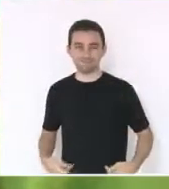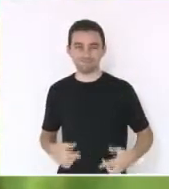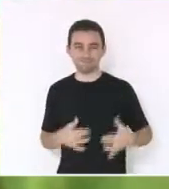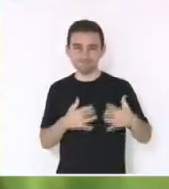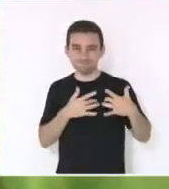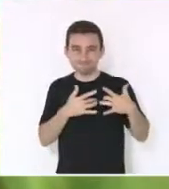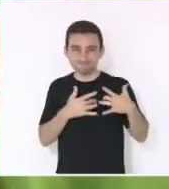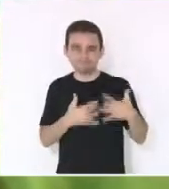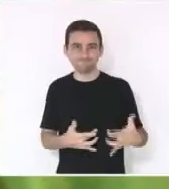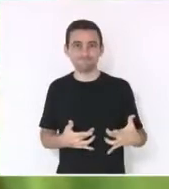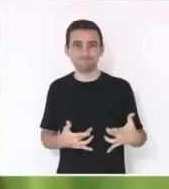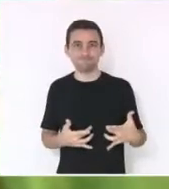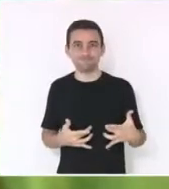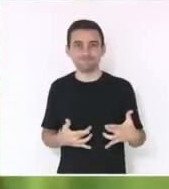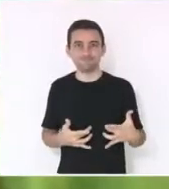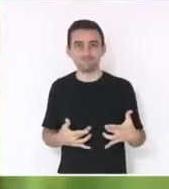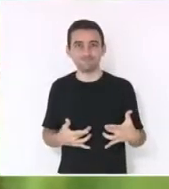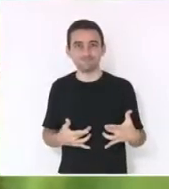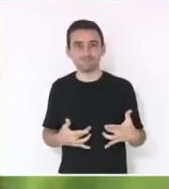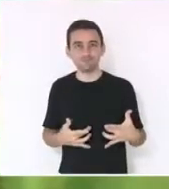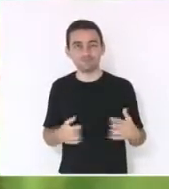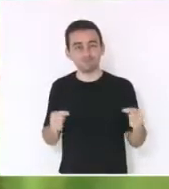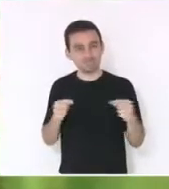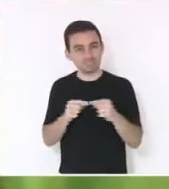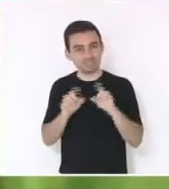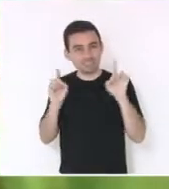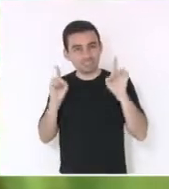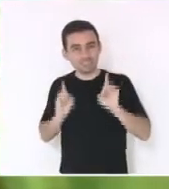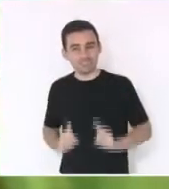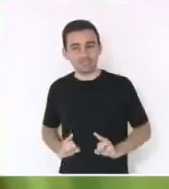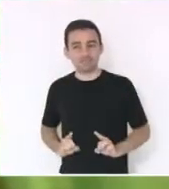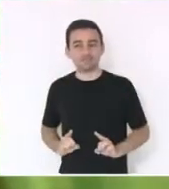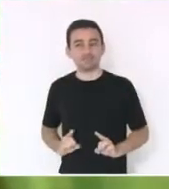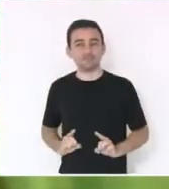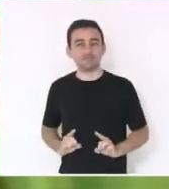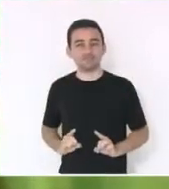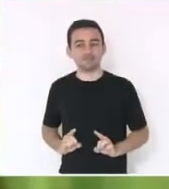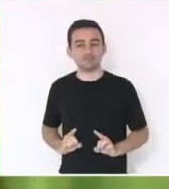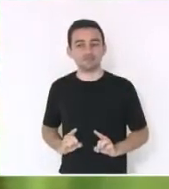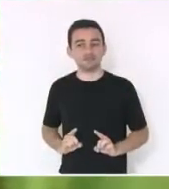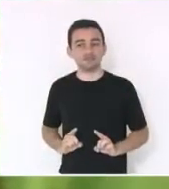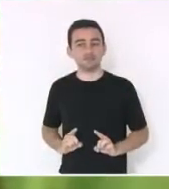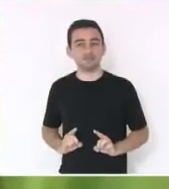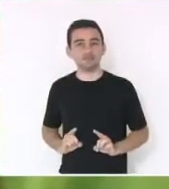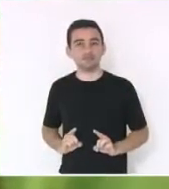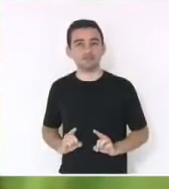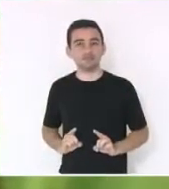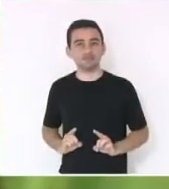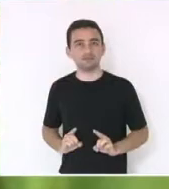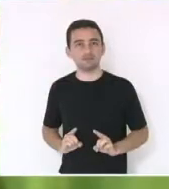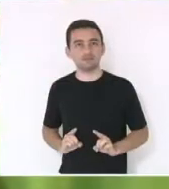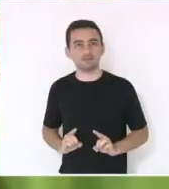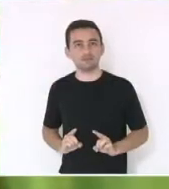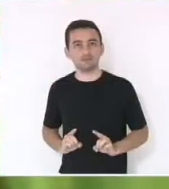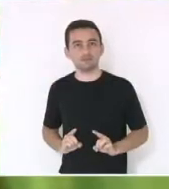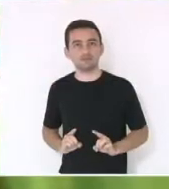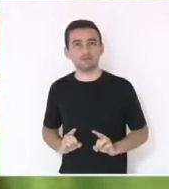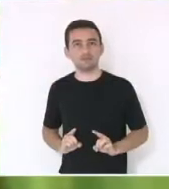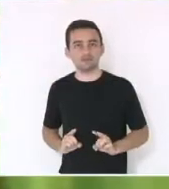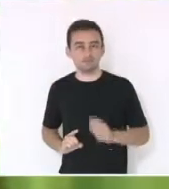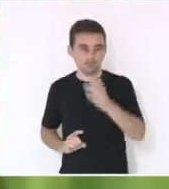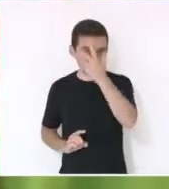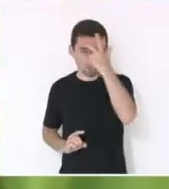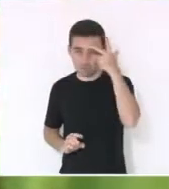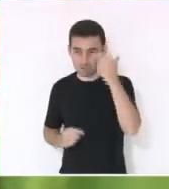solidariedade, a parte da dignidade. As pessoas que nem conhecem